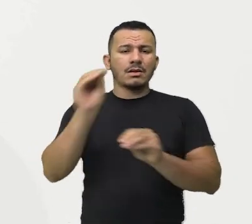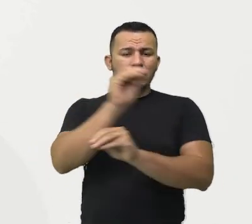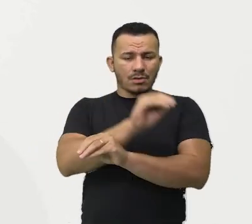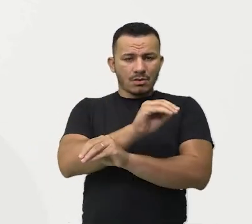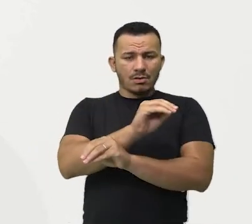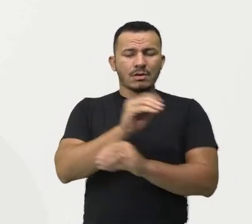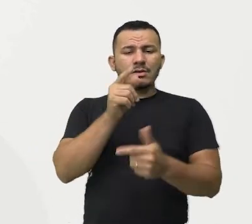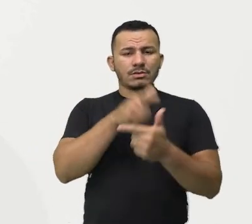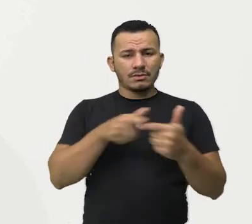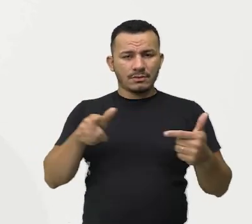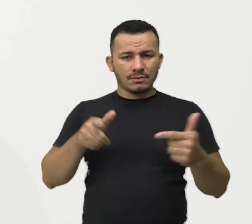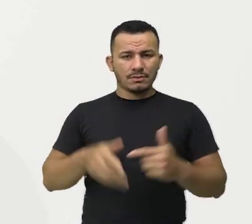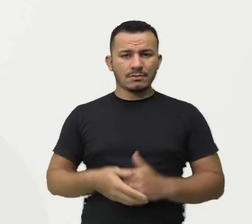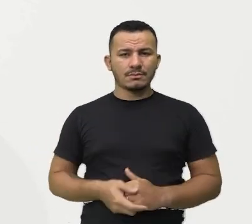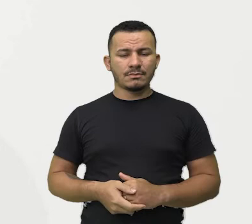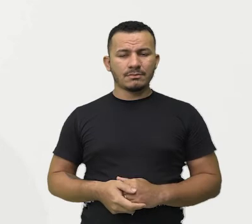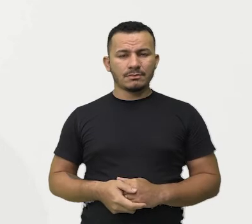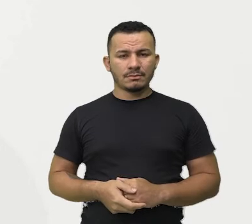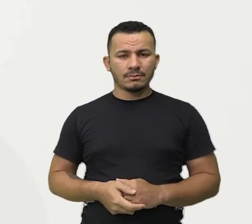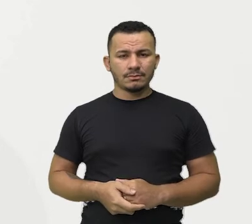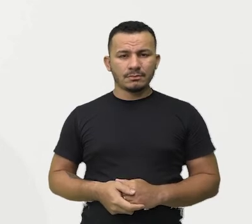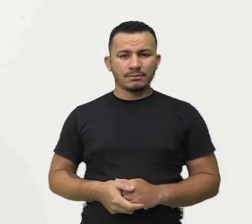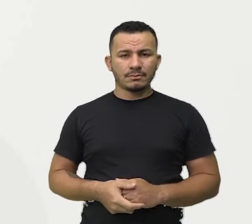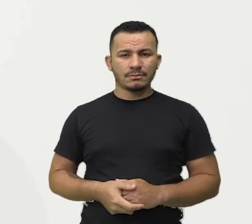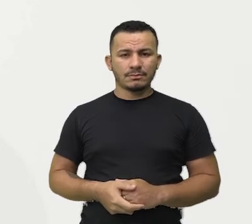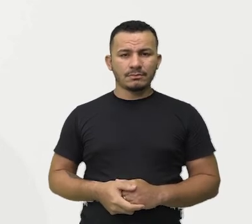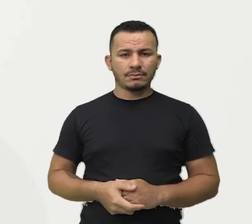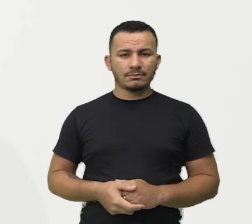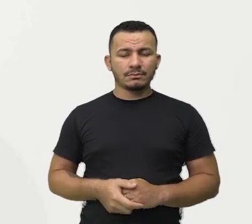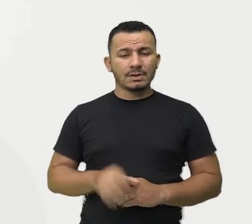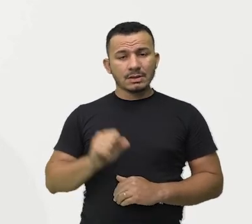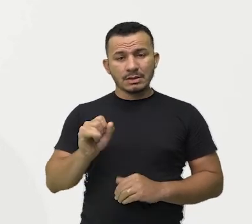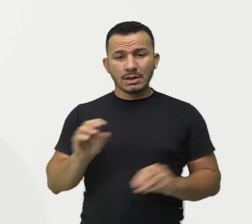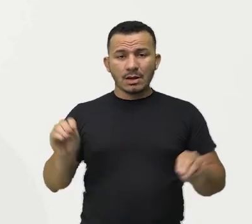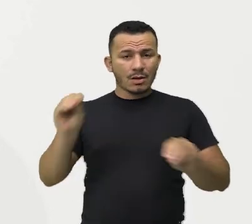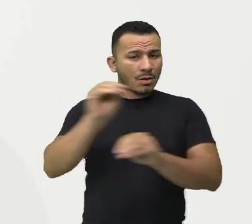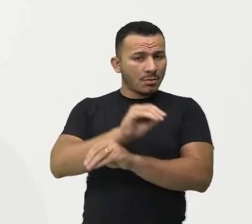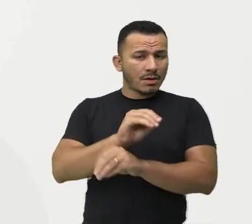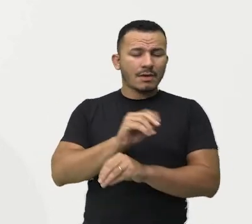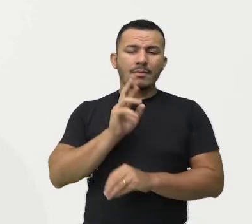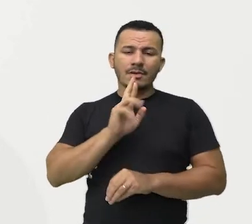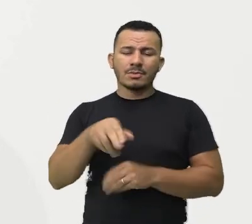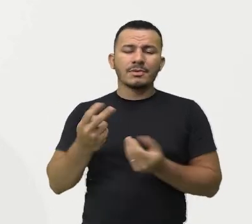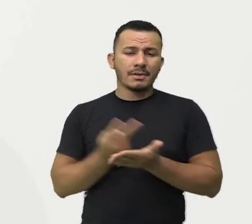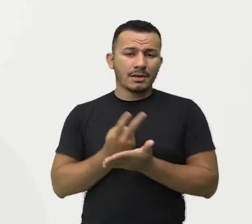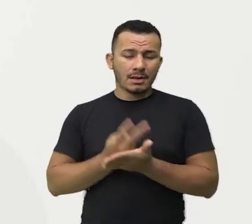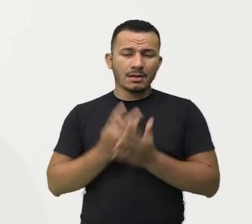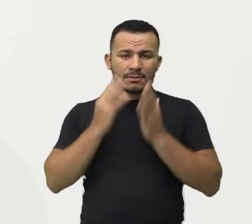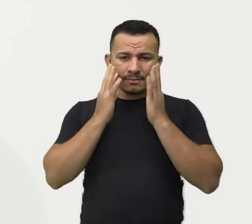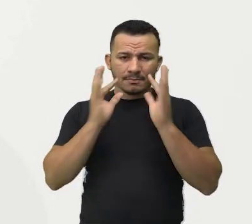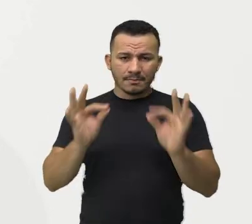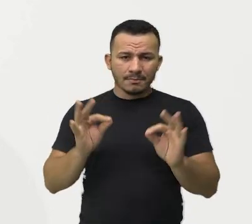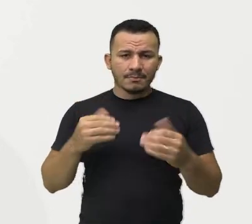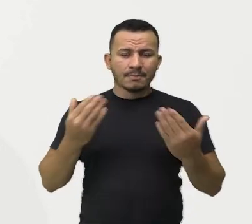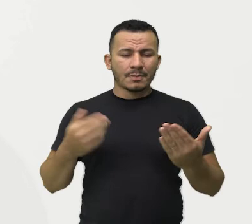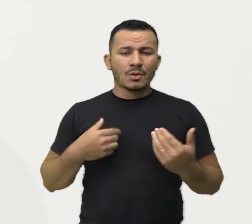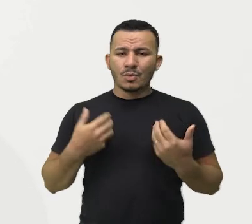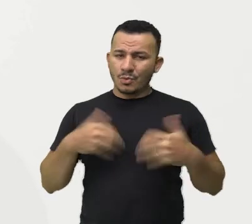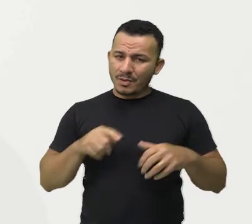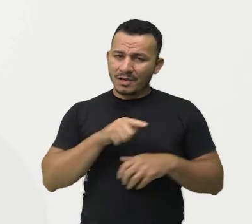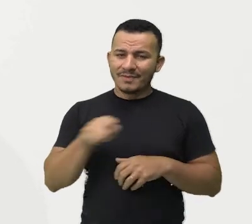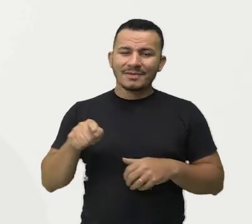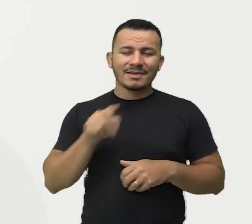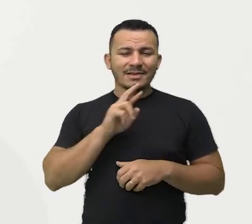6 tem que passar para o outro lado dividindo, tá bom? Senão você erra a questão.